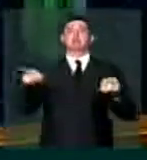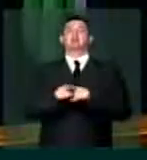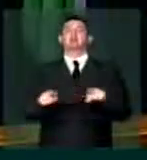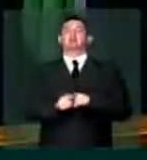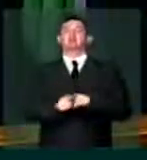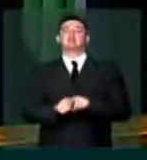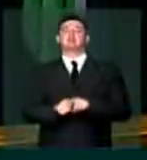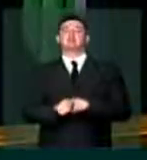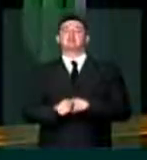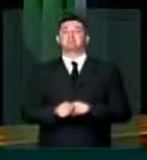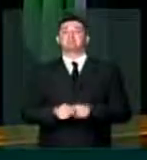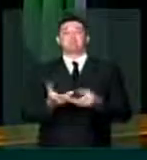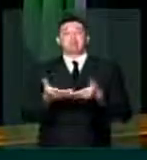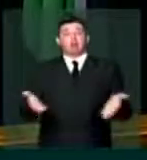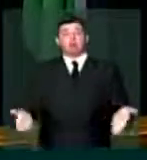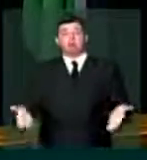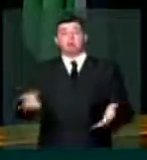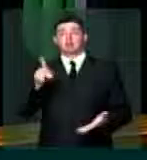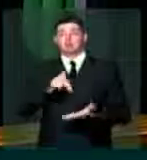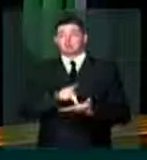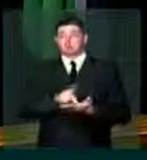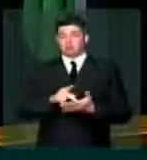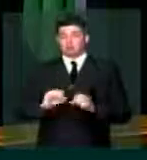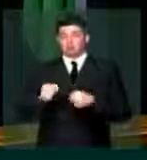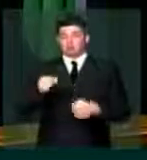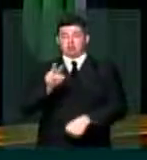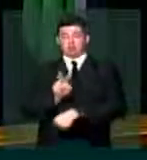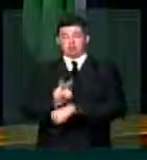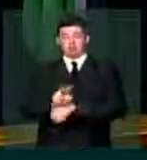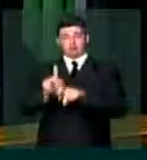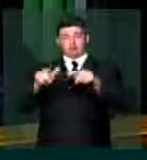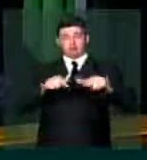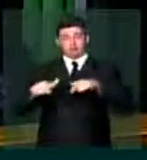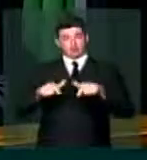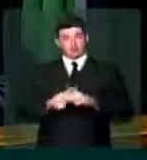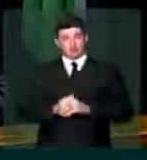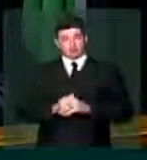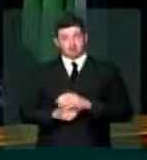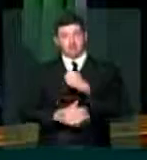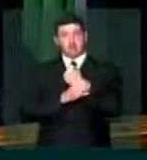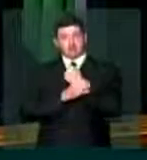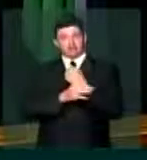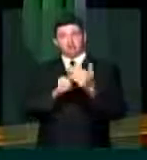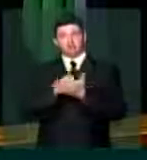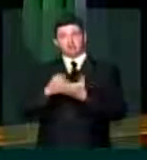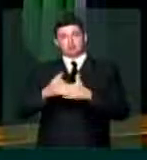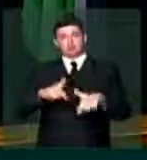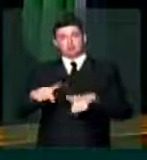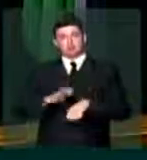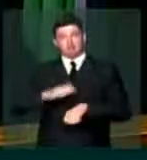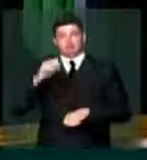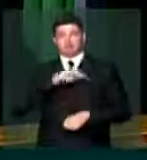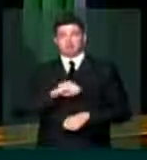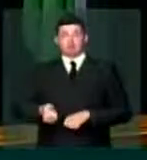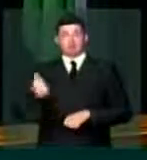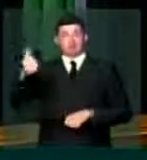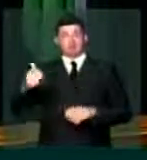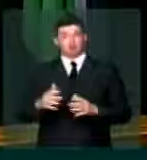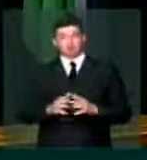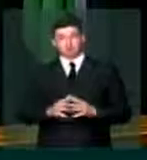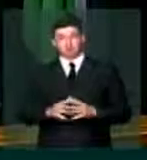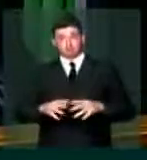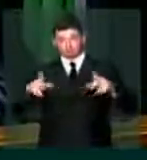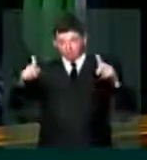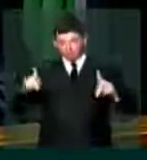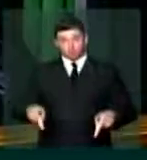trabalho. Essa é a verdadeira defesa dos trabalhadores, garantia de emprego e melhora de salários.